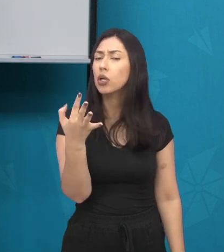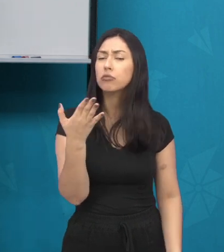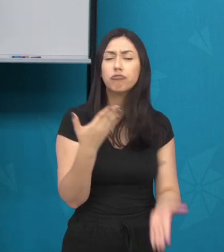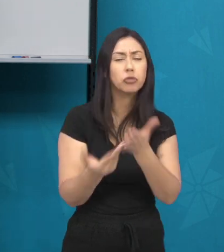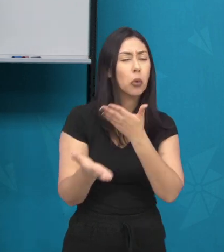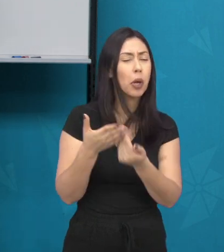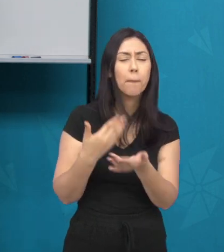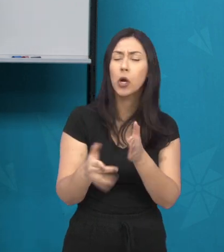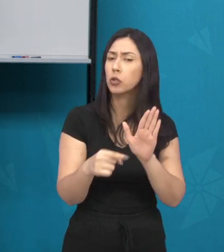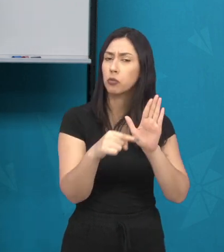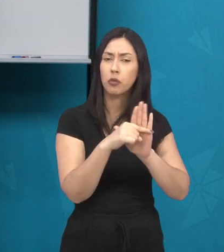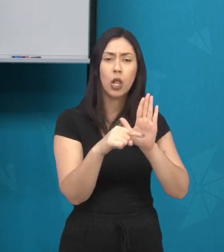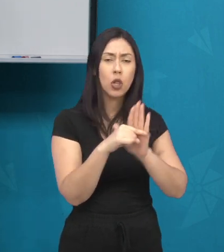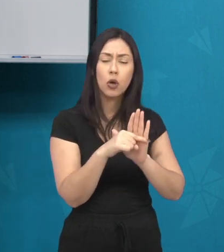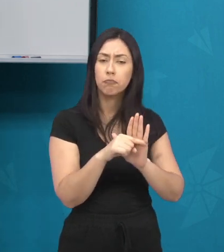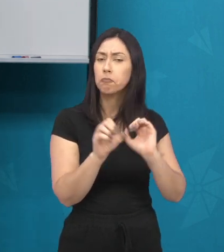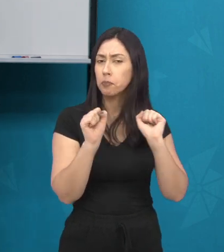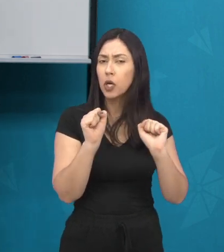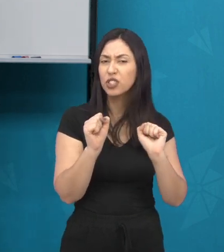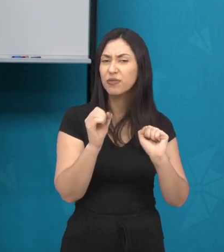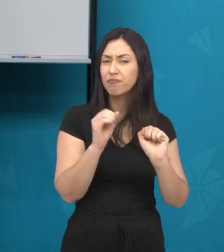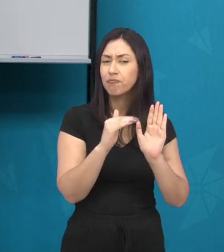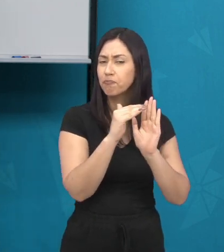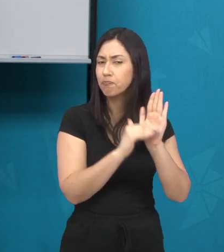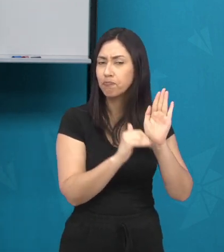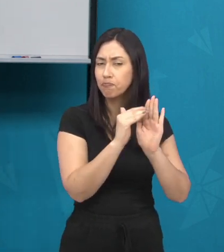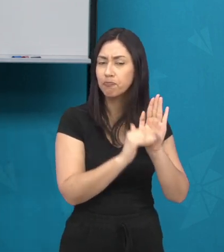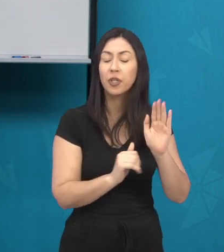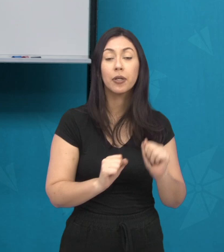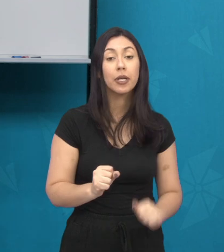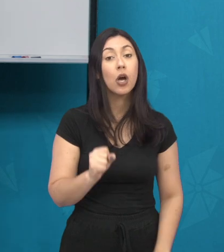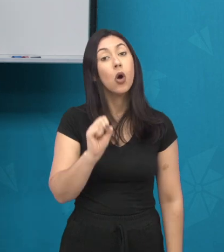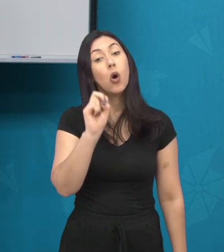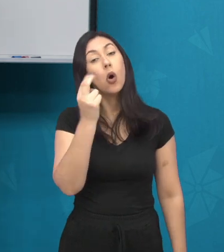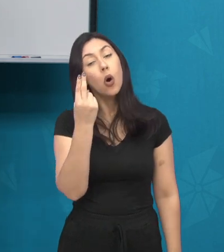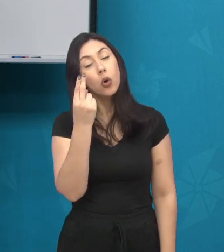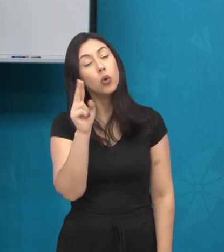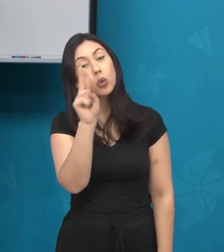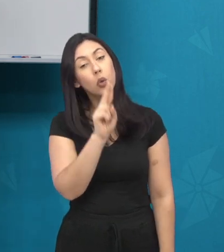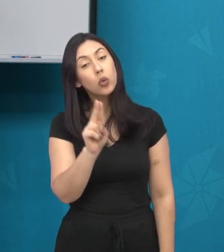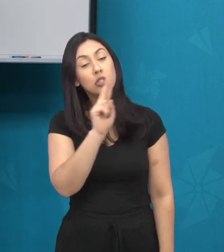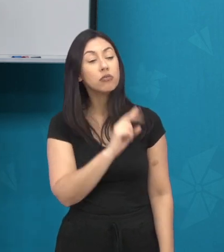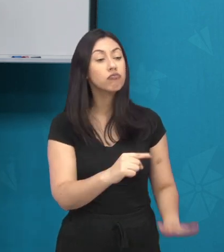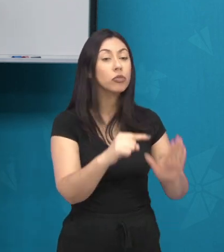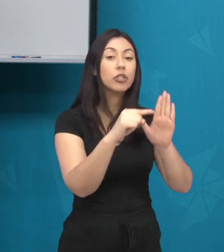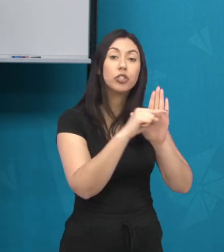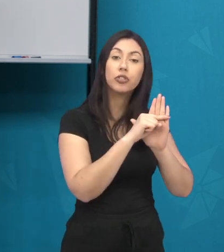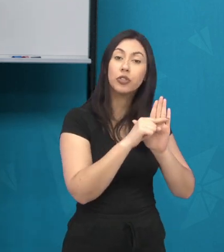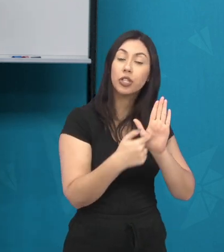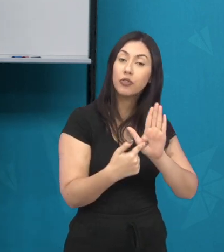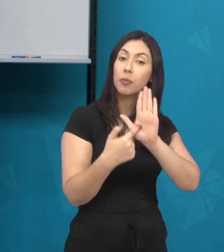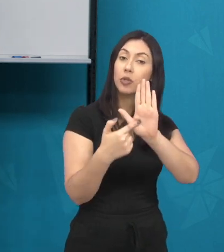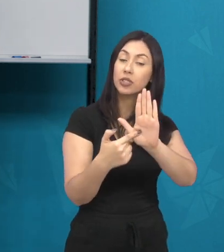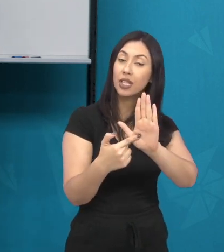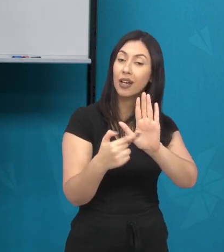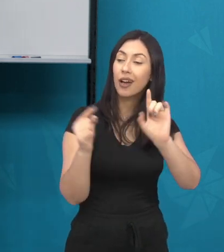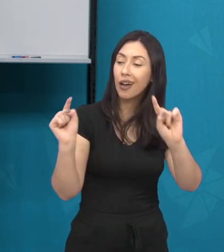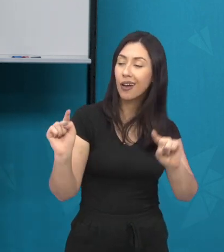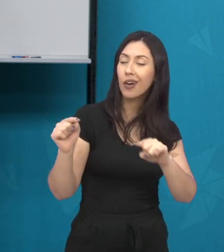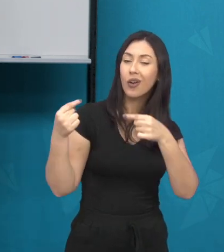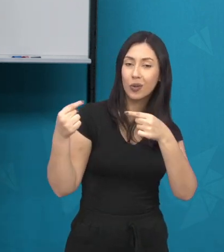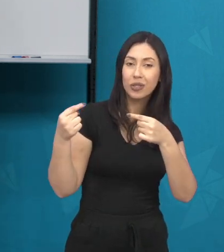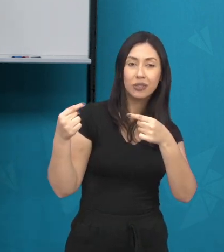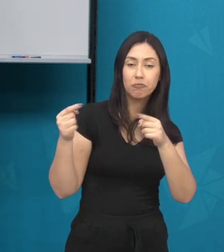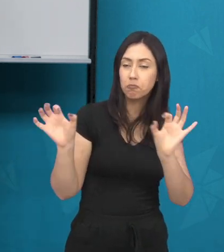calcular direto o módulo da força ou se eu carregar esse sinal paraa equação eu vou ter simplesmente dizendo que a força era